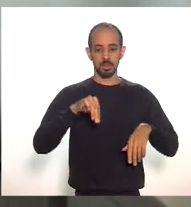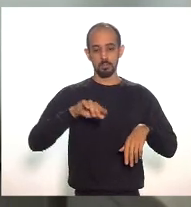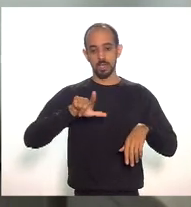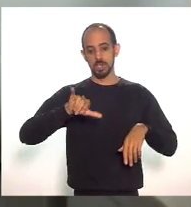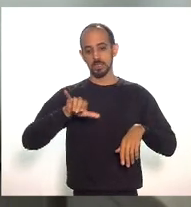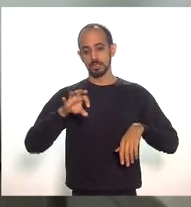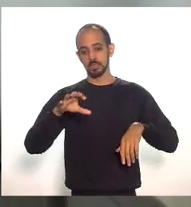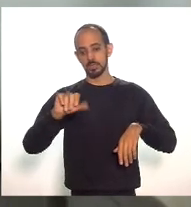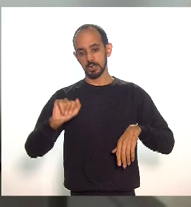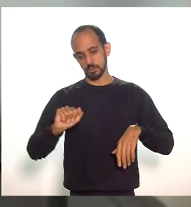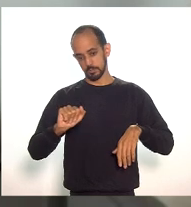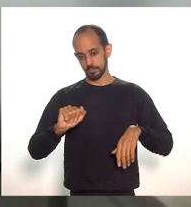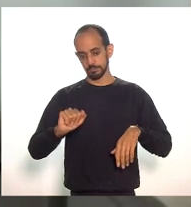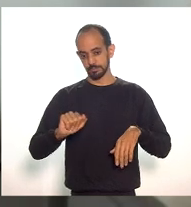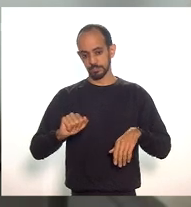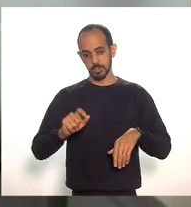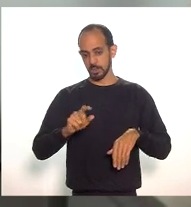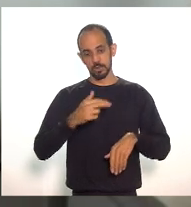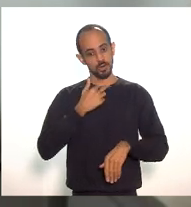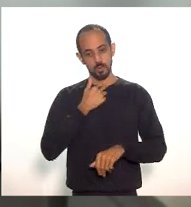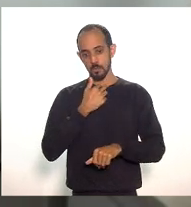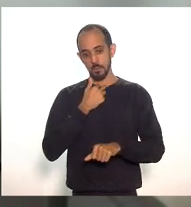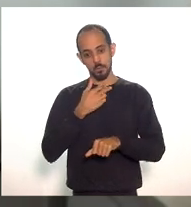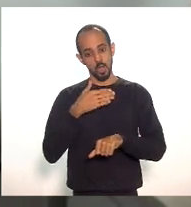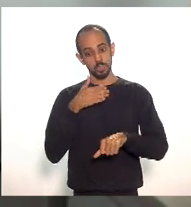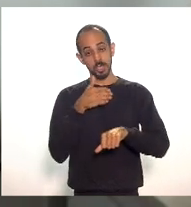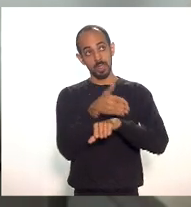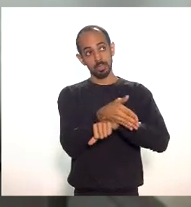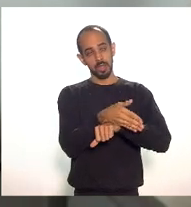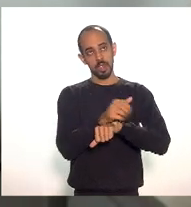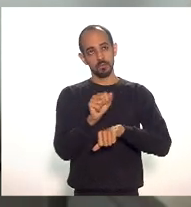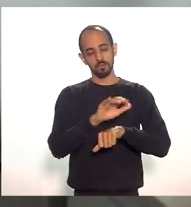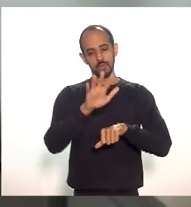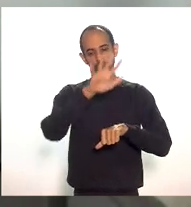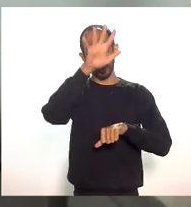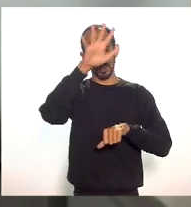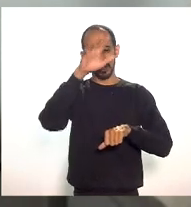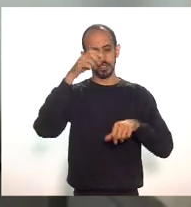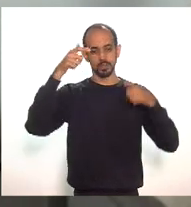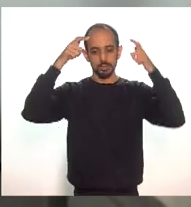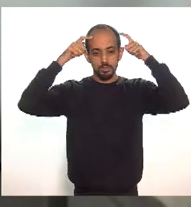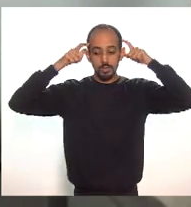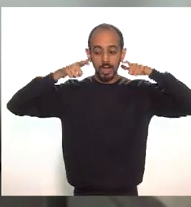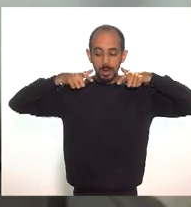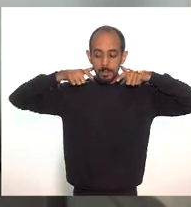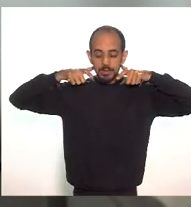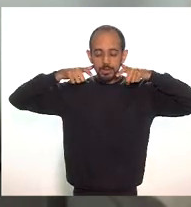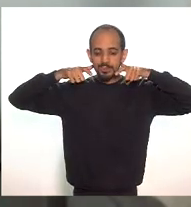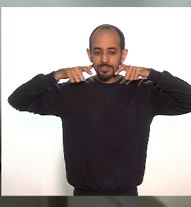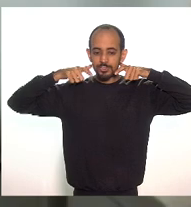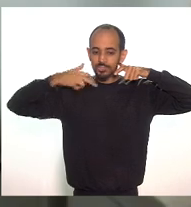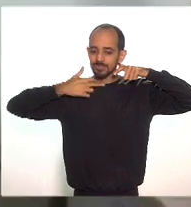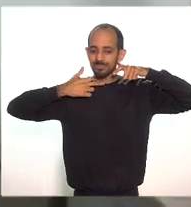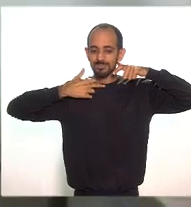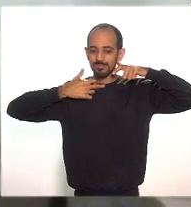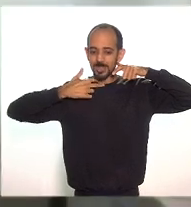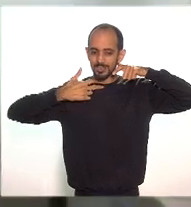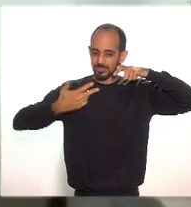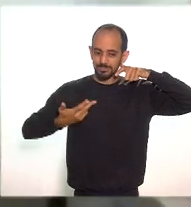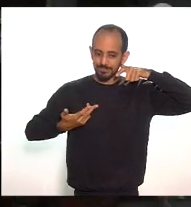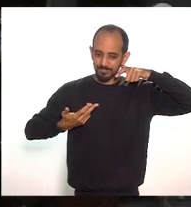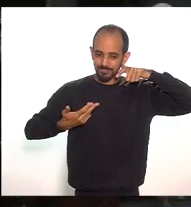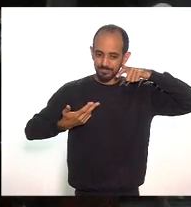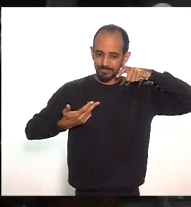deixam os entregadores subir a favela de capacete tá do Luiz